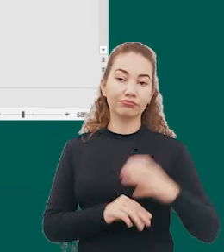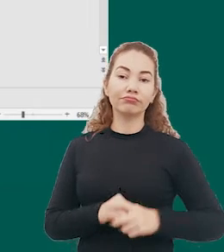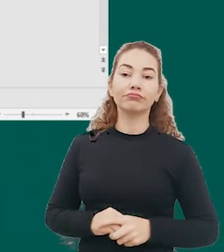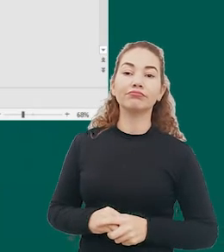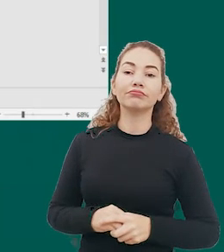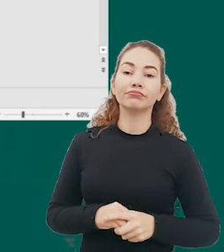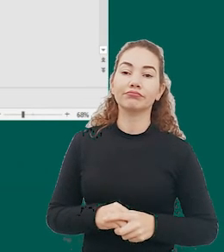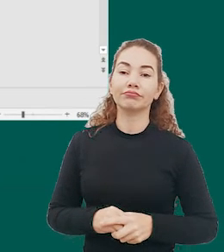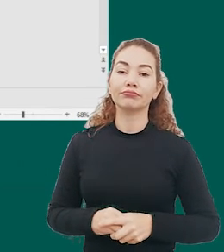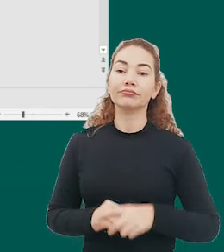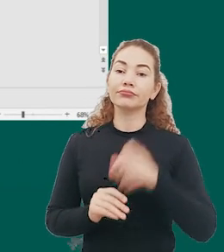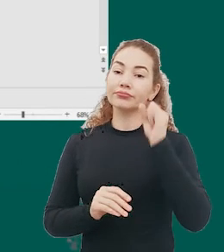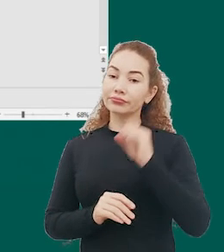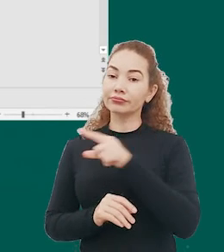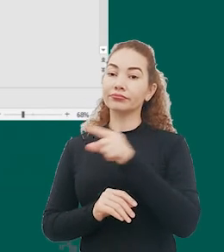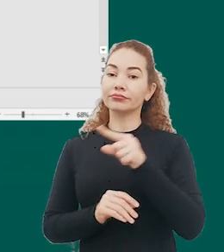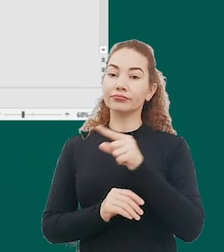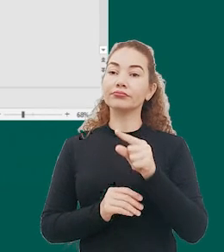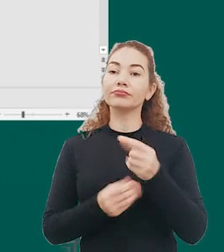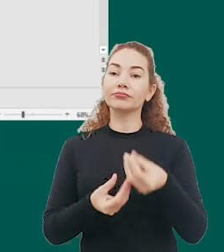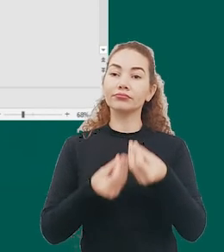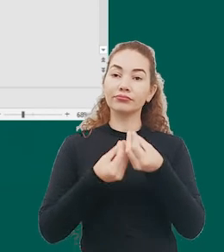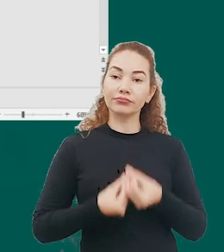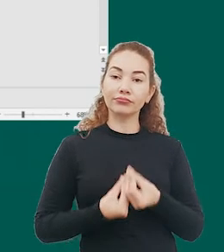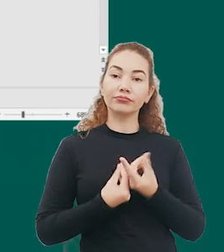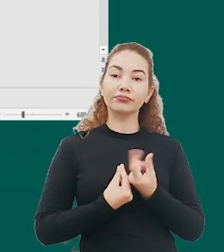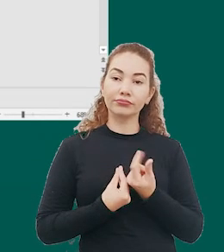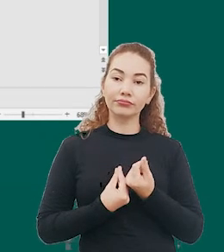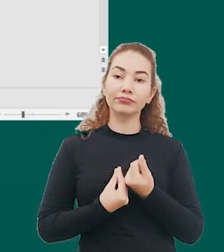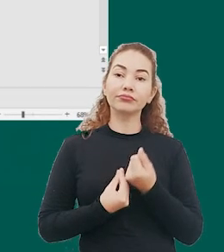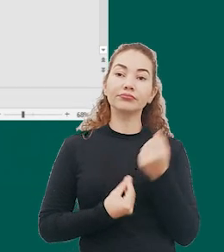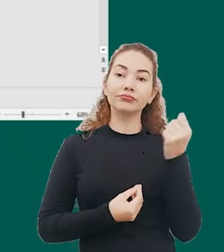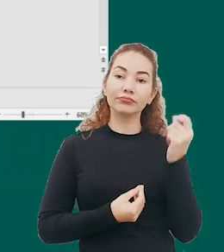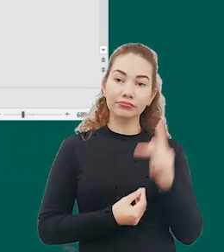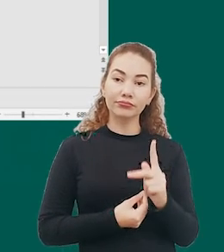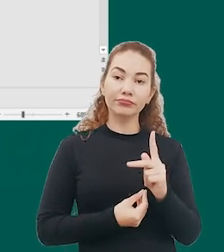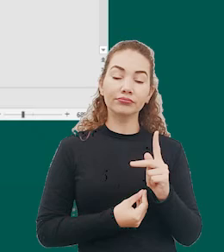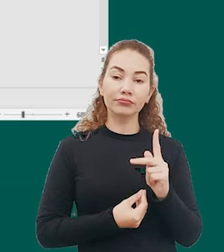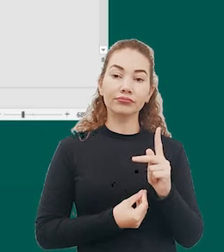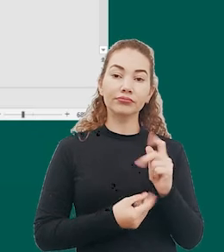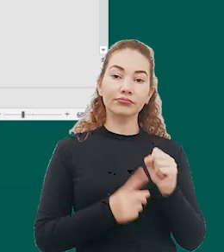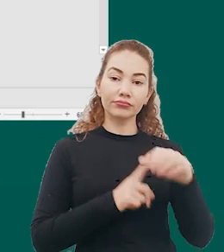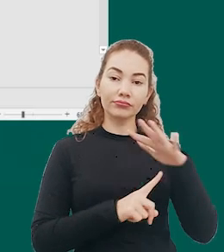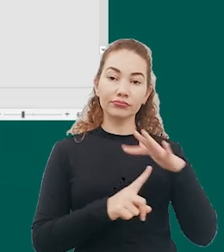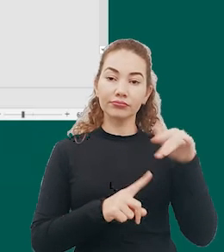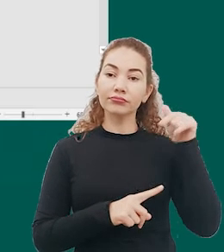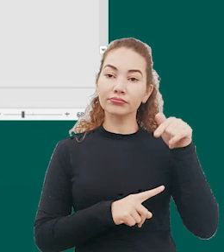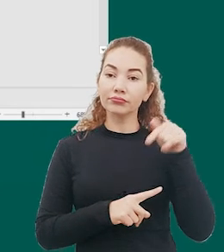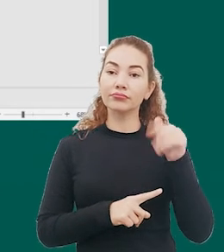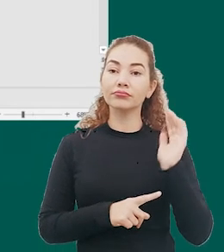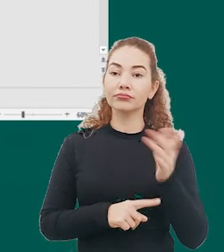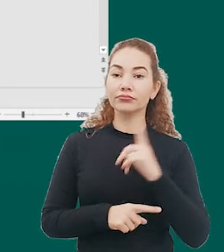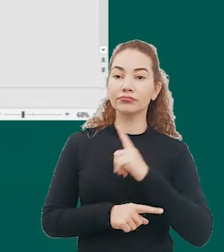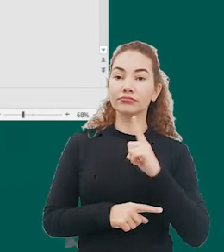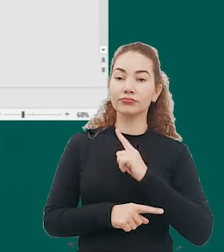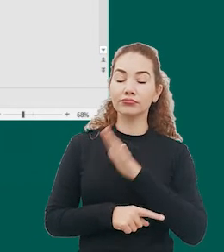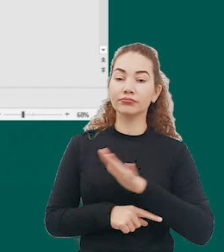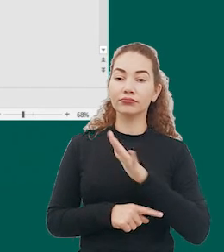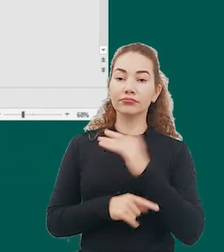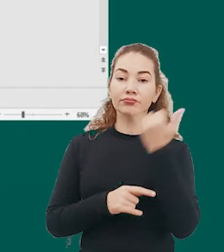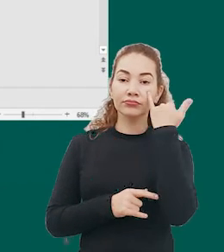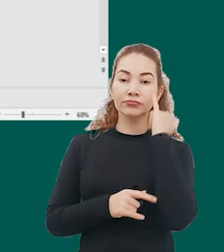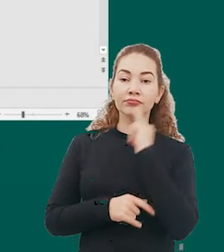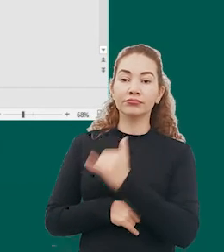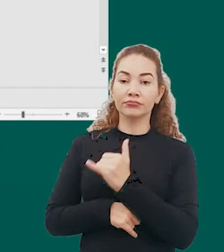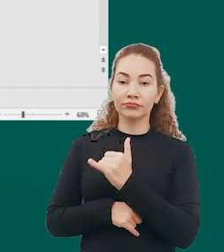24.751,74. Se vocês receberam esse valor aqui da Previdência, ele vai vir já no campo